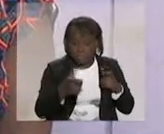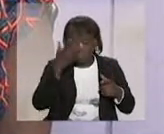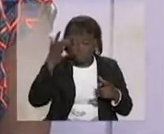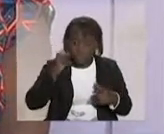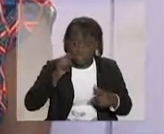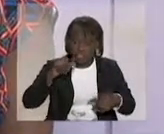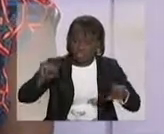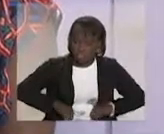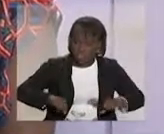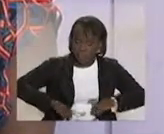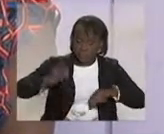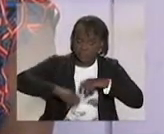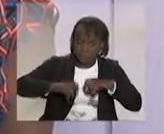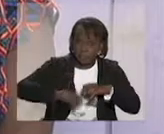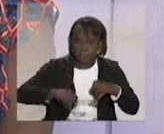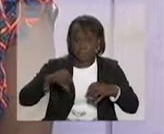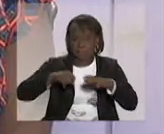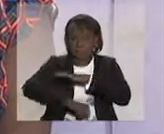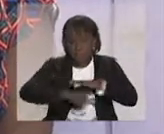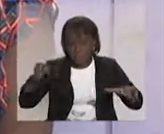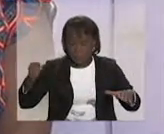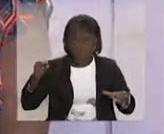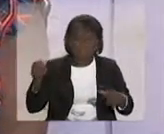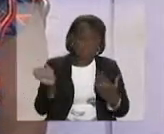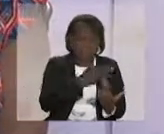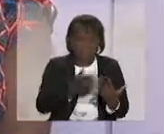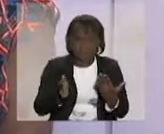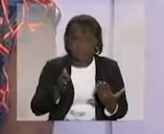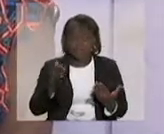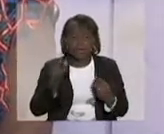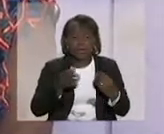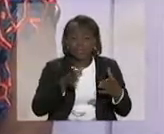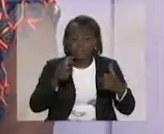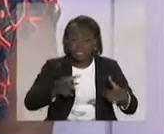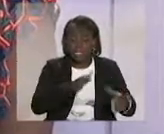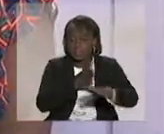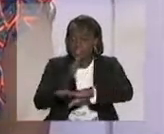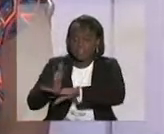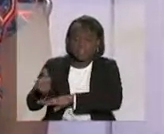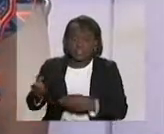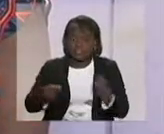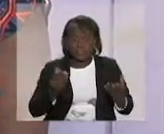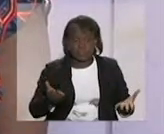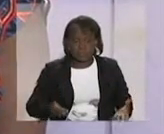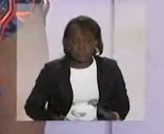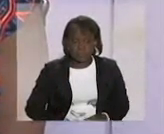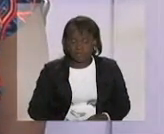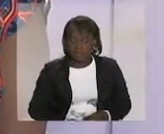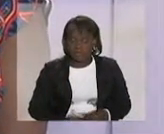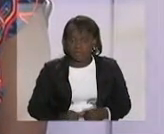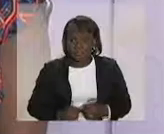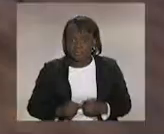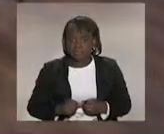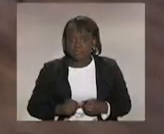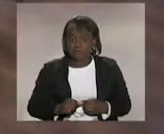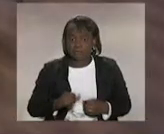né, a mulher que sofre violência física, sexual. Como é que está essa rede de atendimento hoje, Andréia?